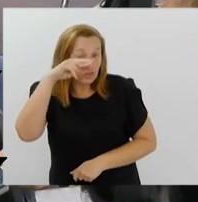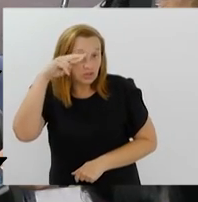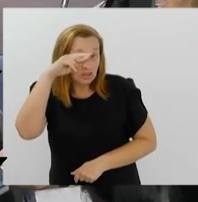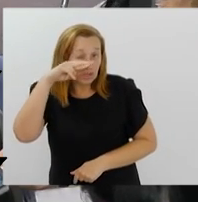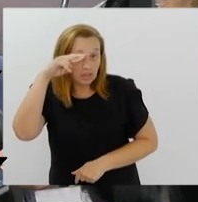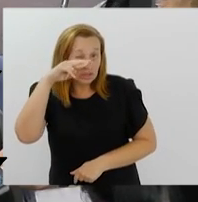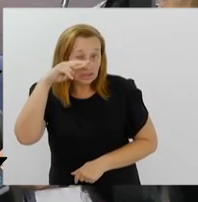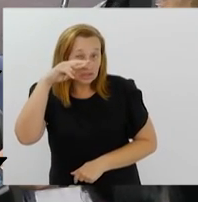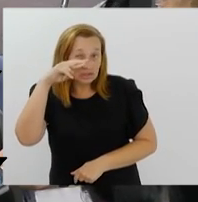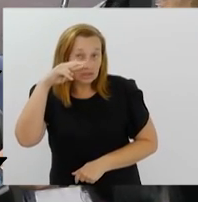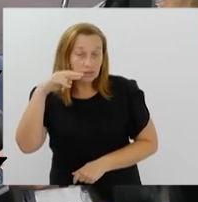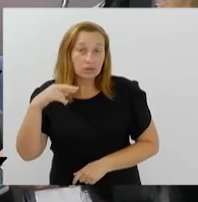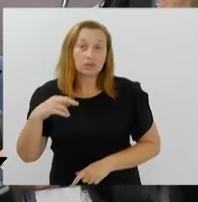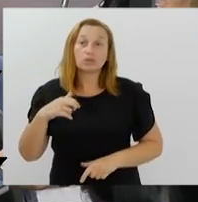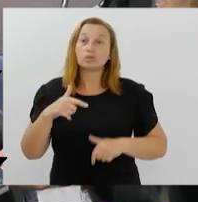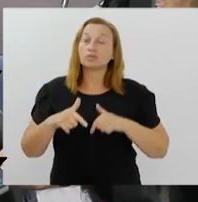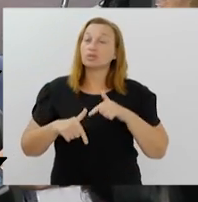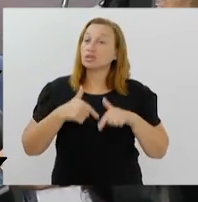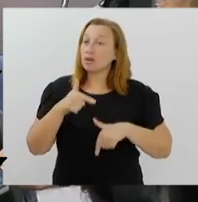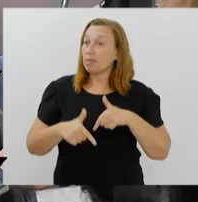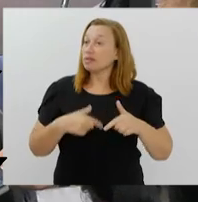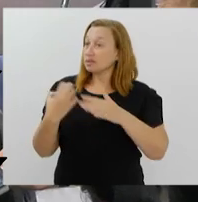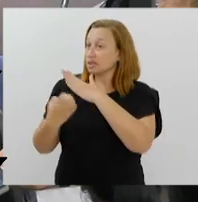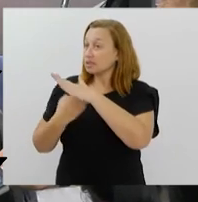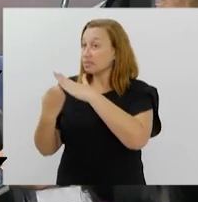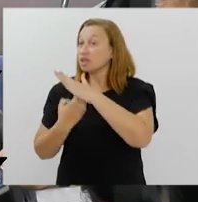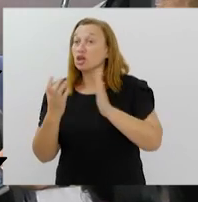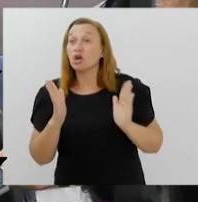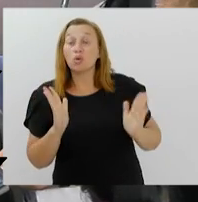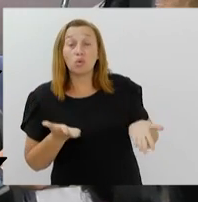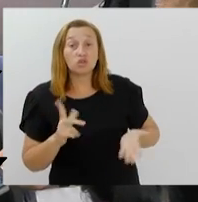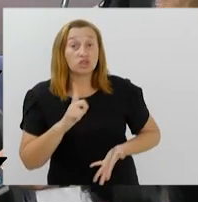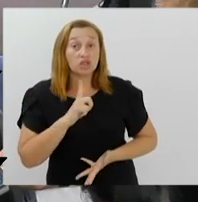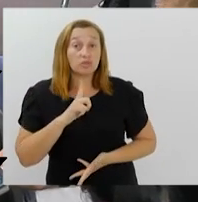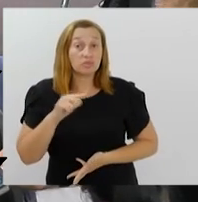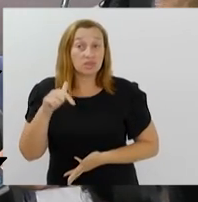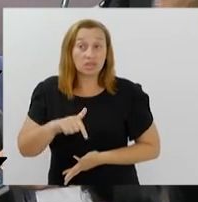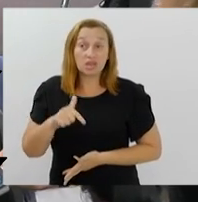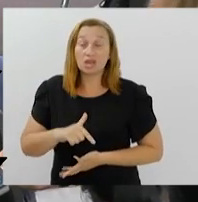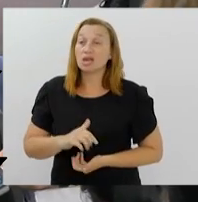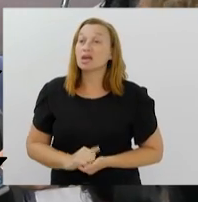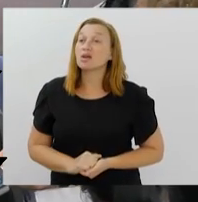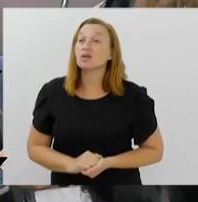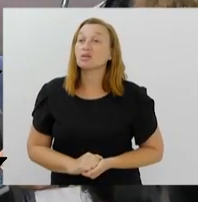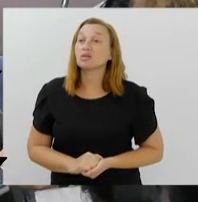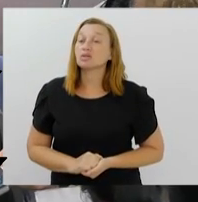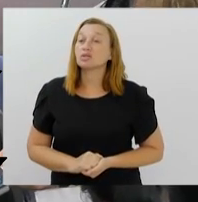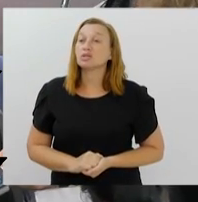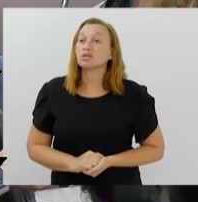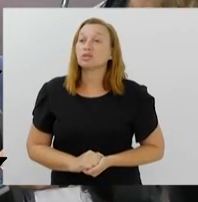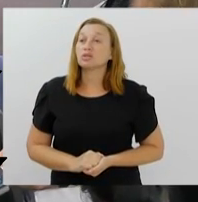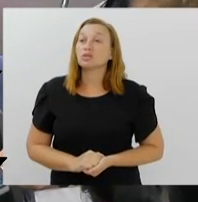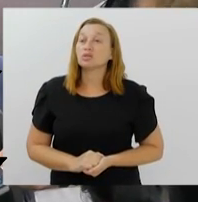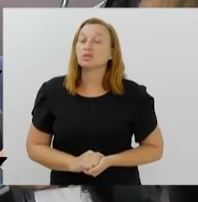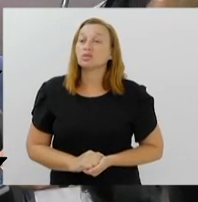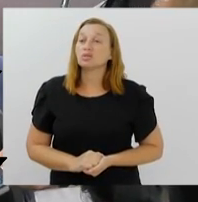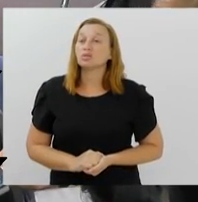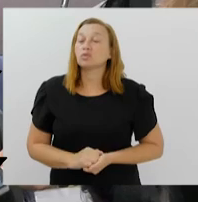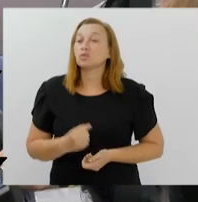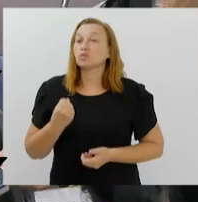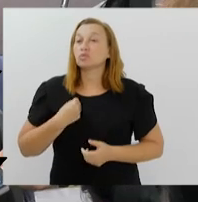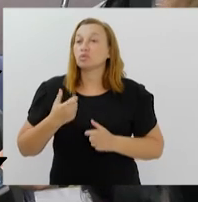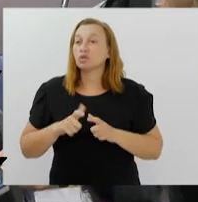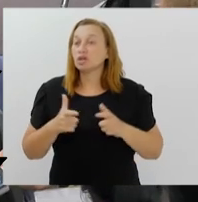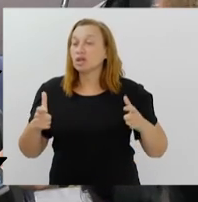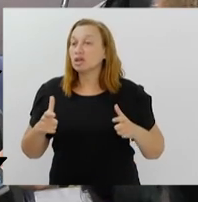a prestação desses serviços E hoje nós temos aqui uma gama não é de atores que são voltados